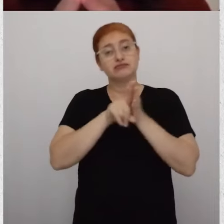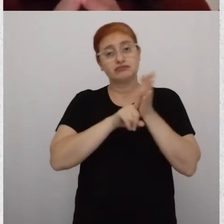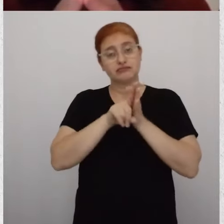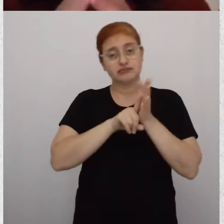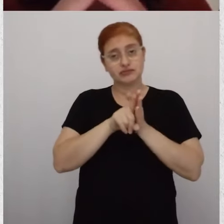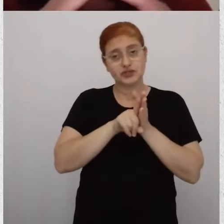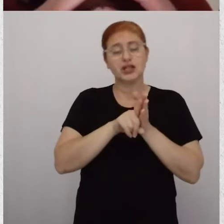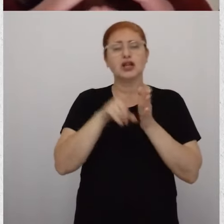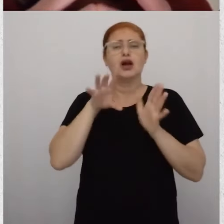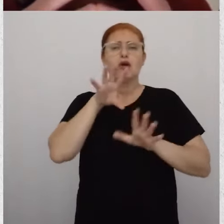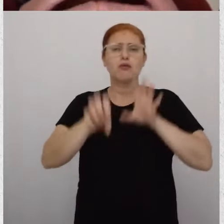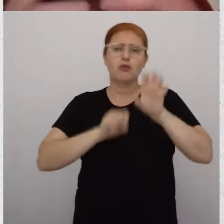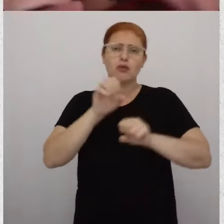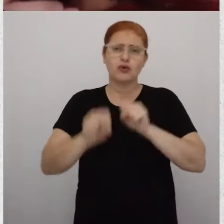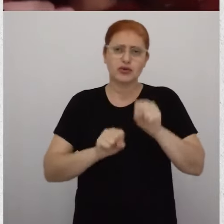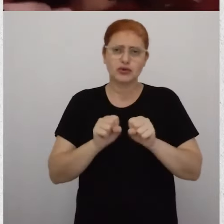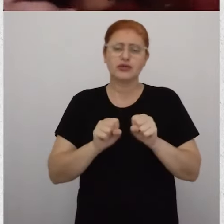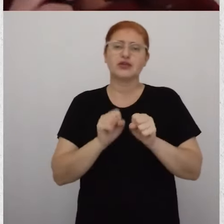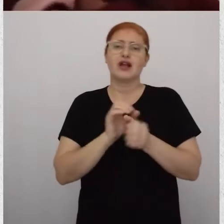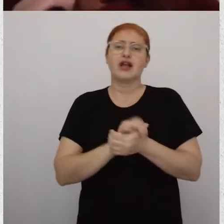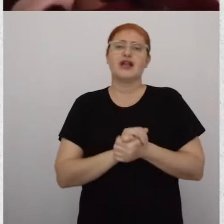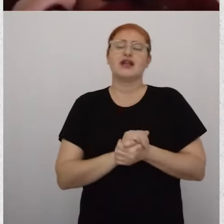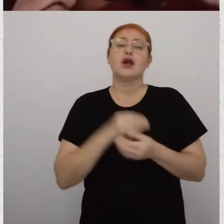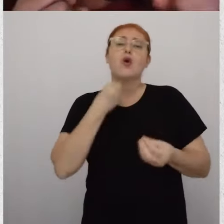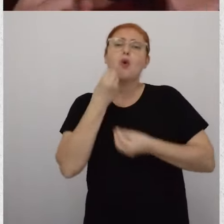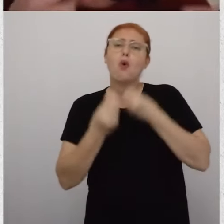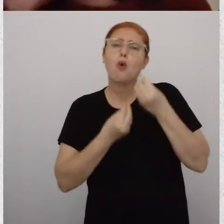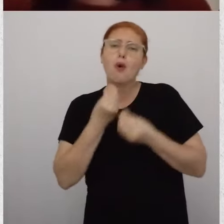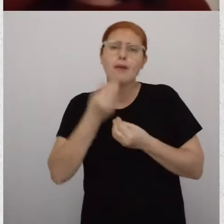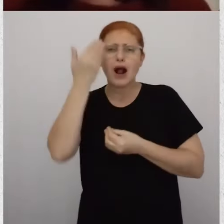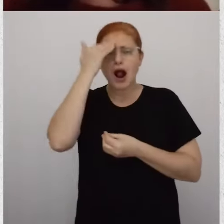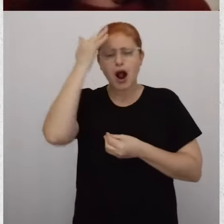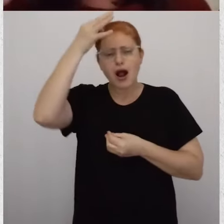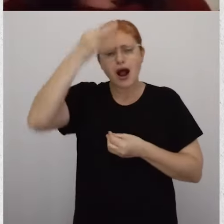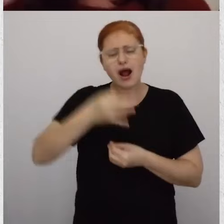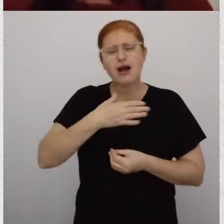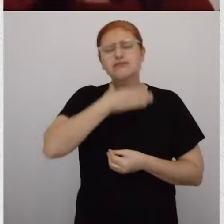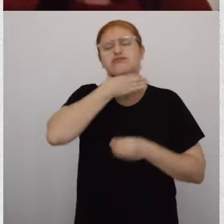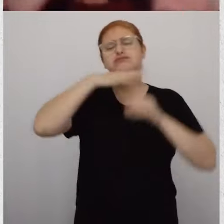fui meio que buscando os eixos de como era a compreensão